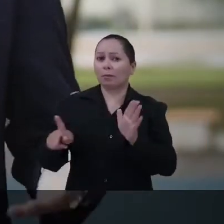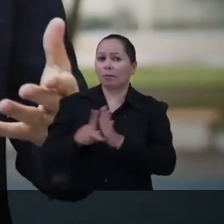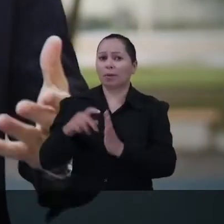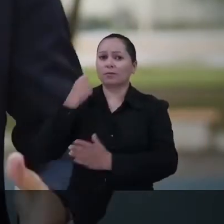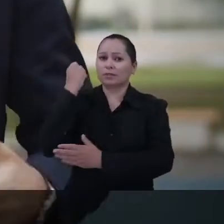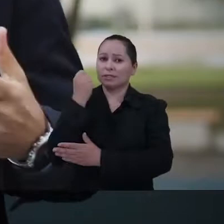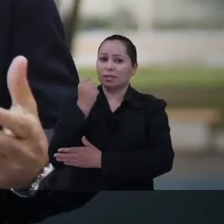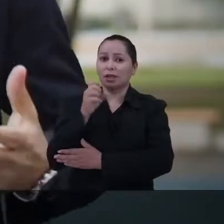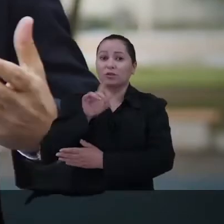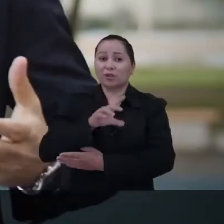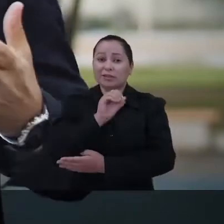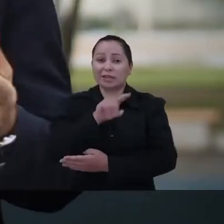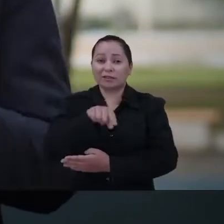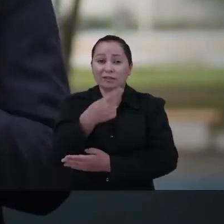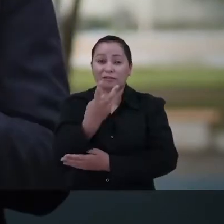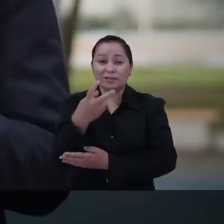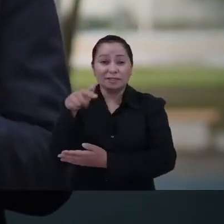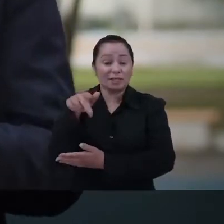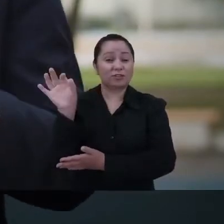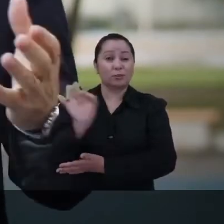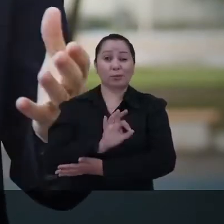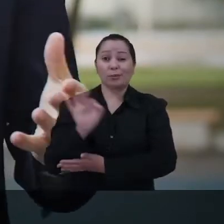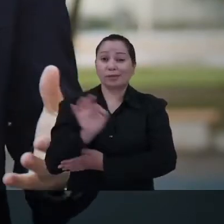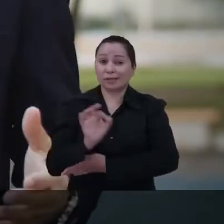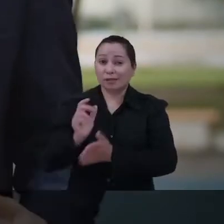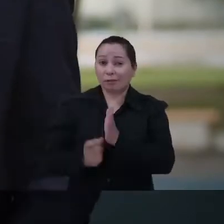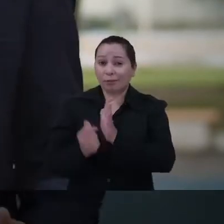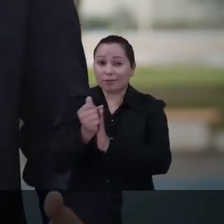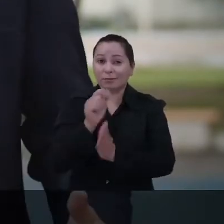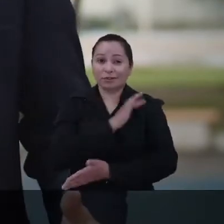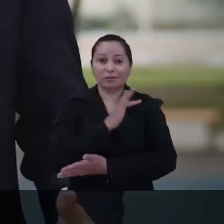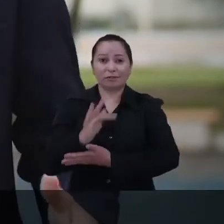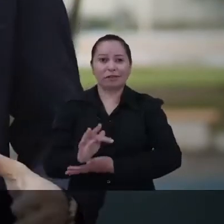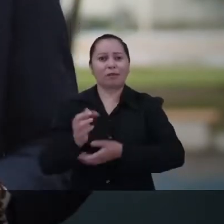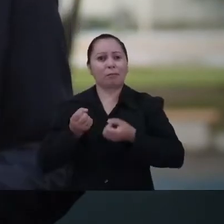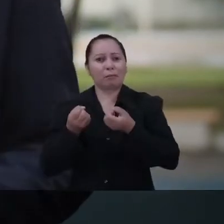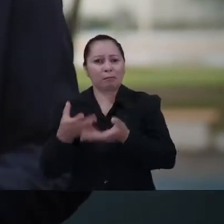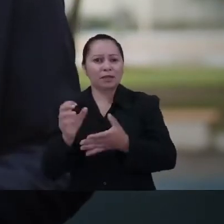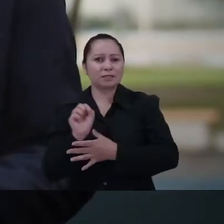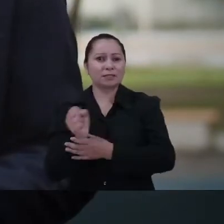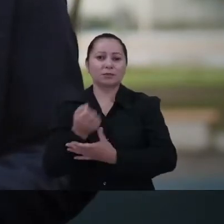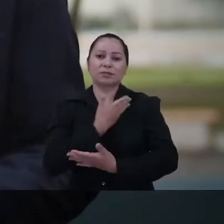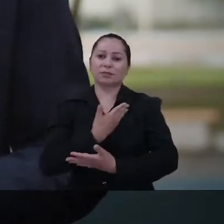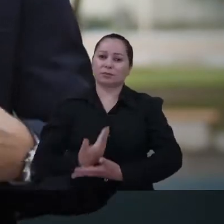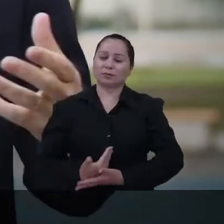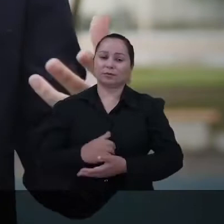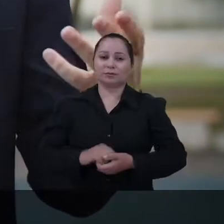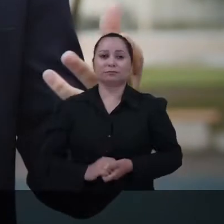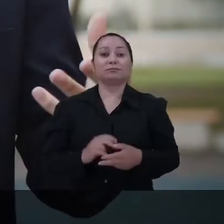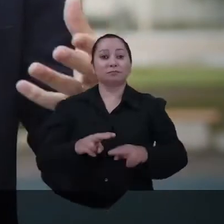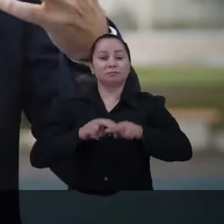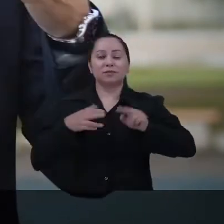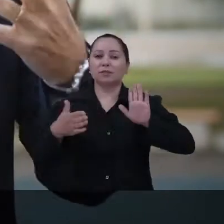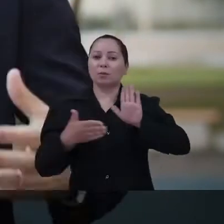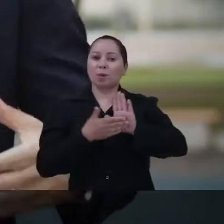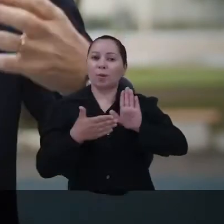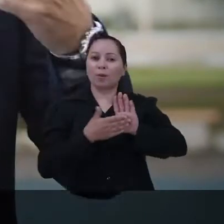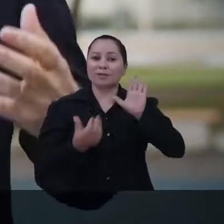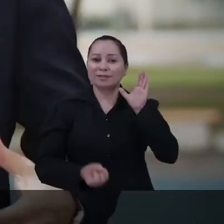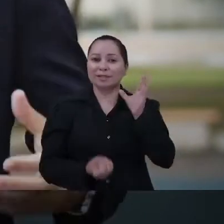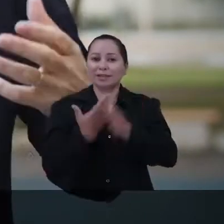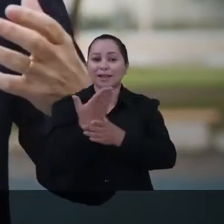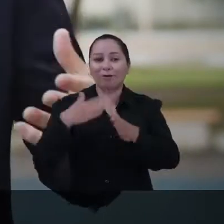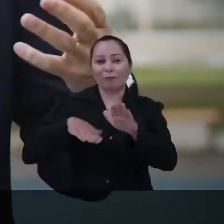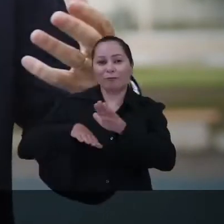Senado. Apenas 0,27% do orçamento federal destinados à segurança pública. Por isso, proponho a criação